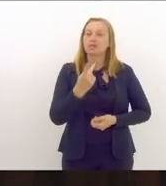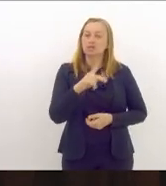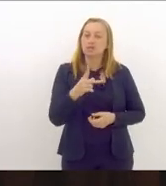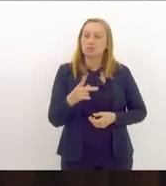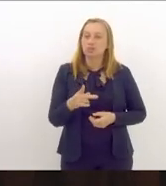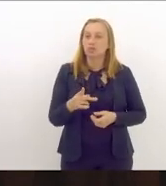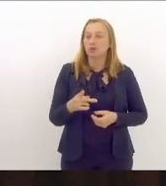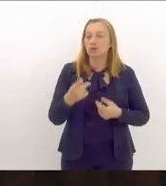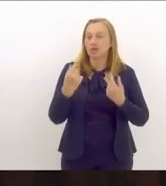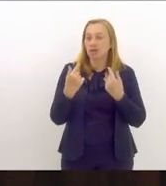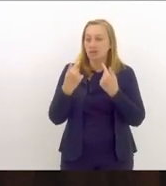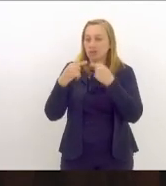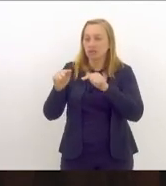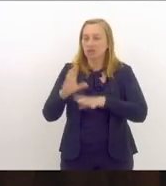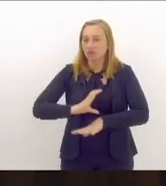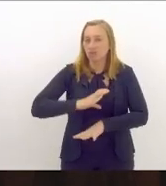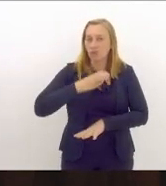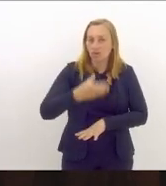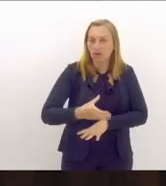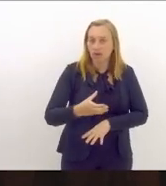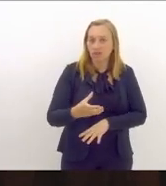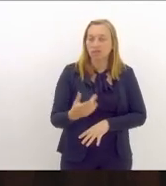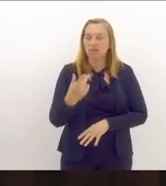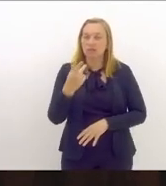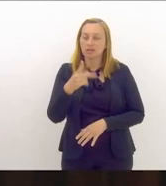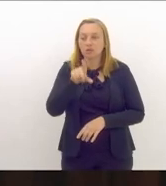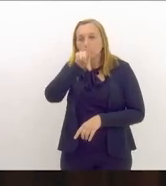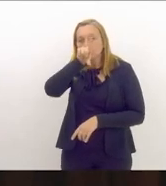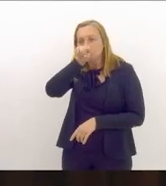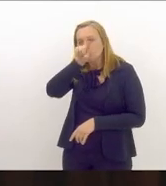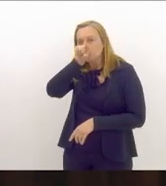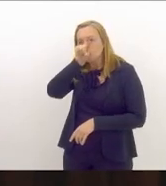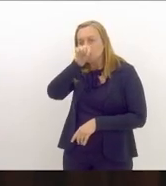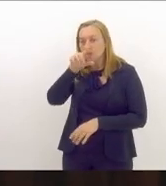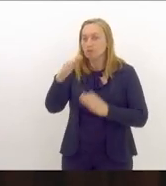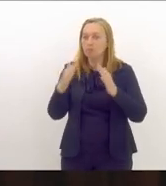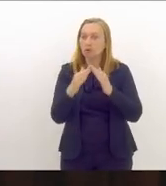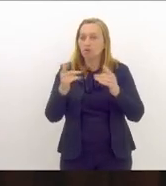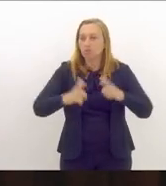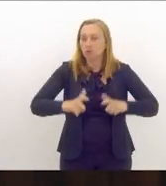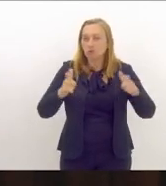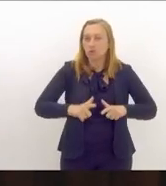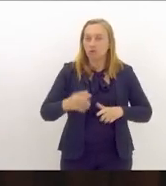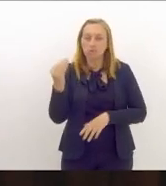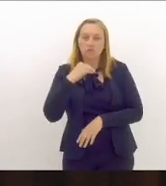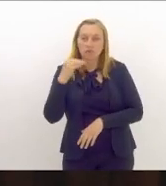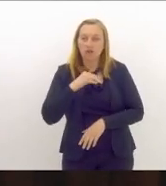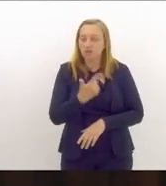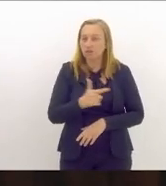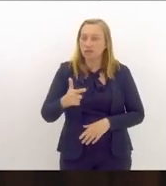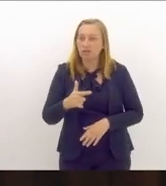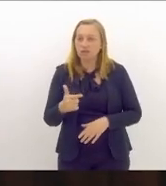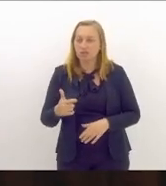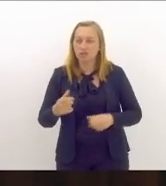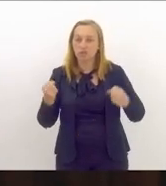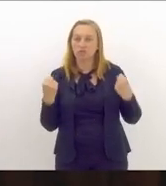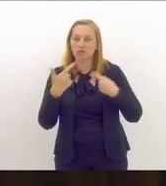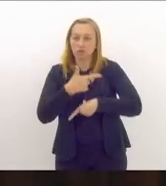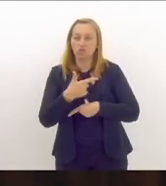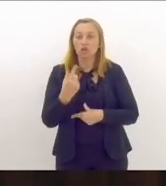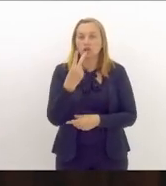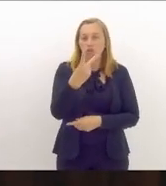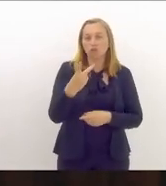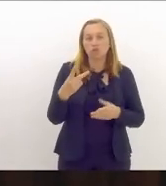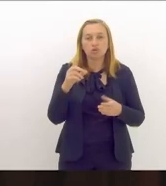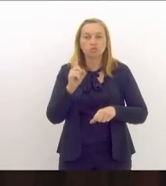massa crítica é sinônimo de coragem. Seus tweets moram no lugar onde os fracos não têm vez.